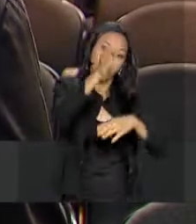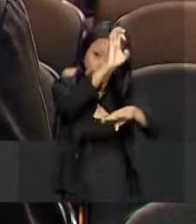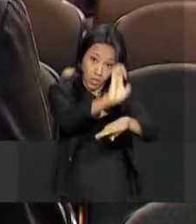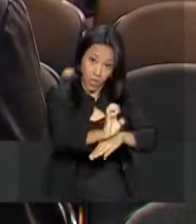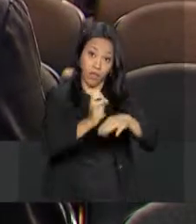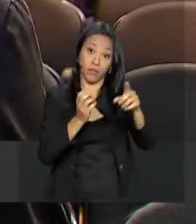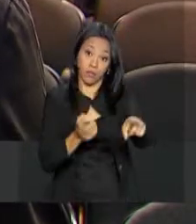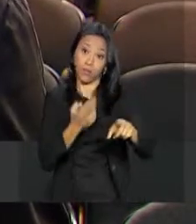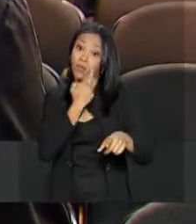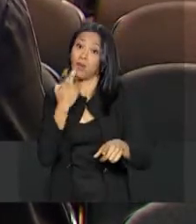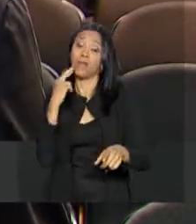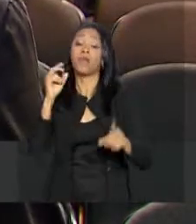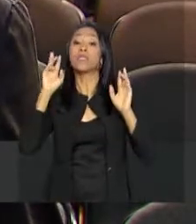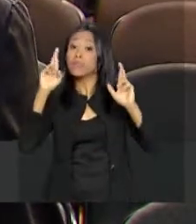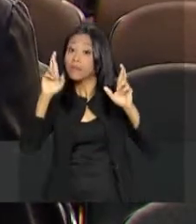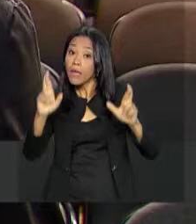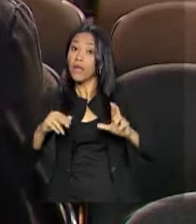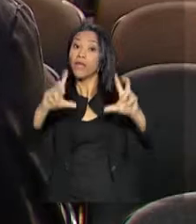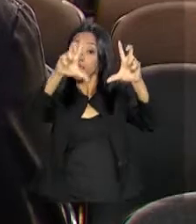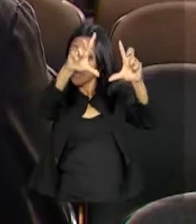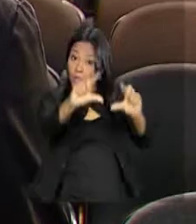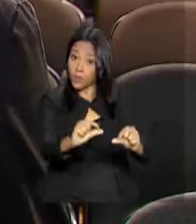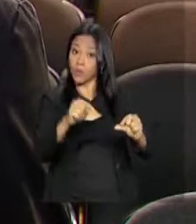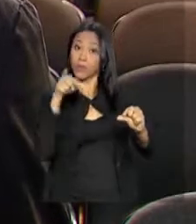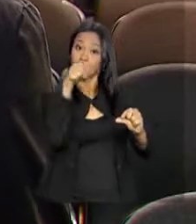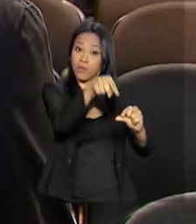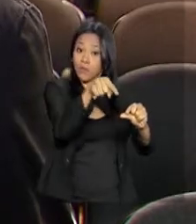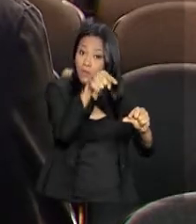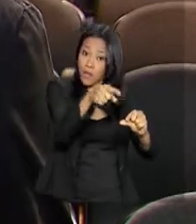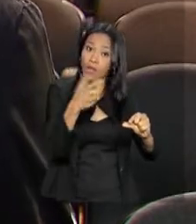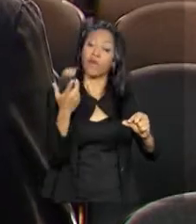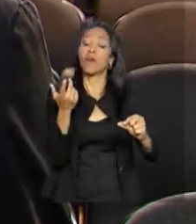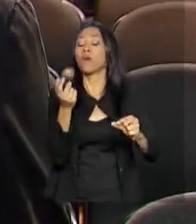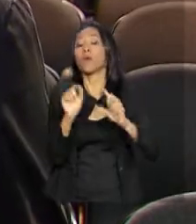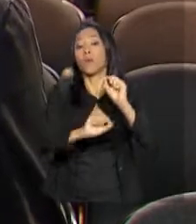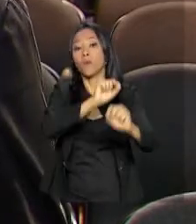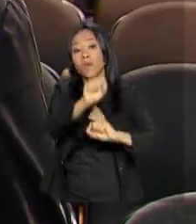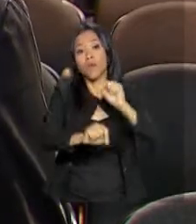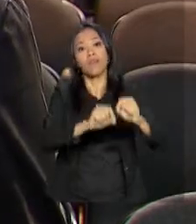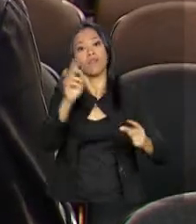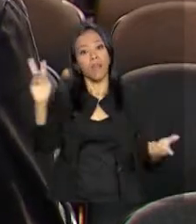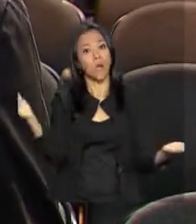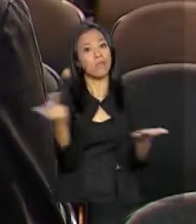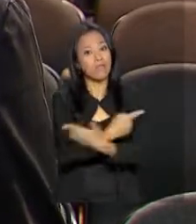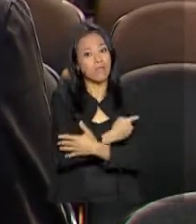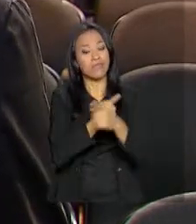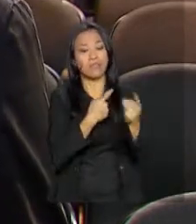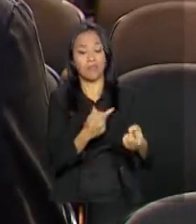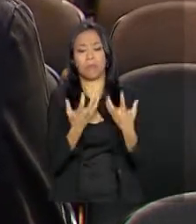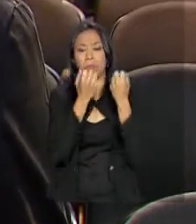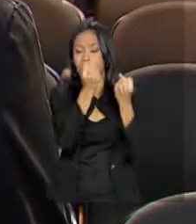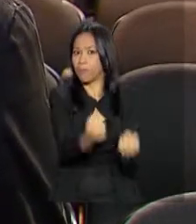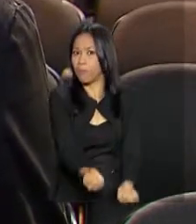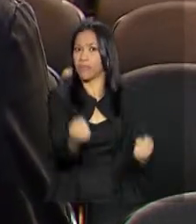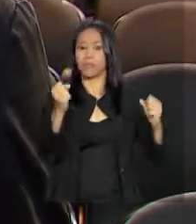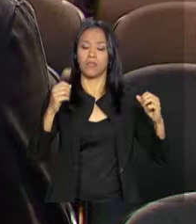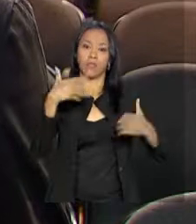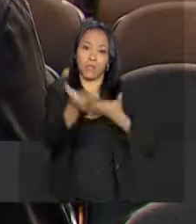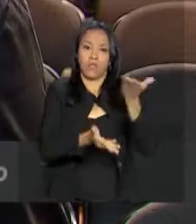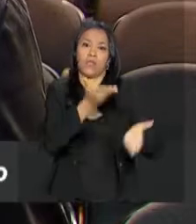a expectativa é que se diminua o impacto que a chegada dos venezuelanos têm provocado nos serviços de saúde do estado